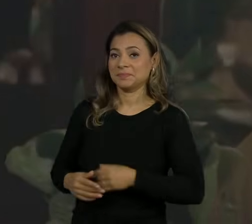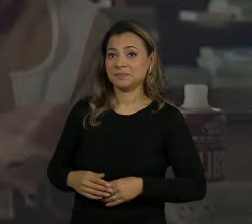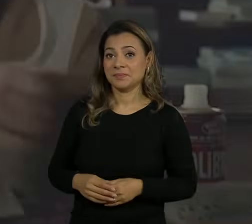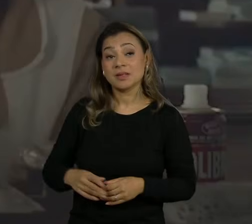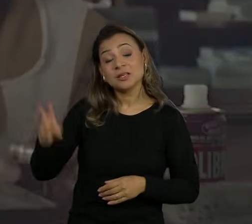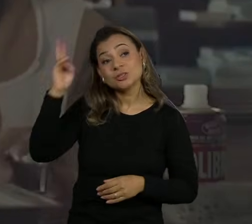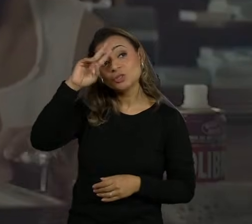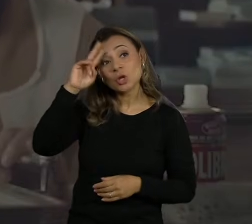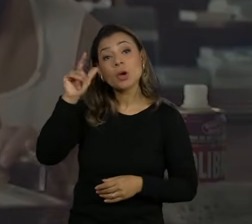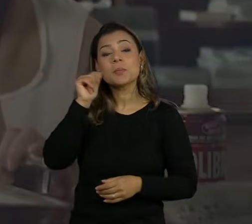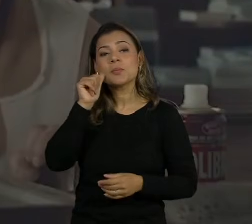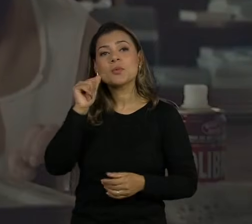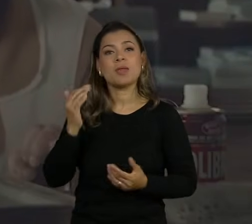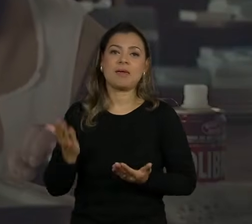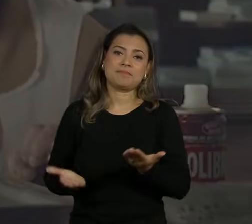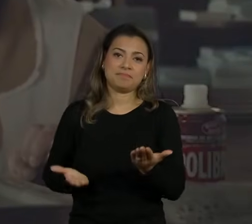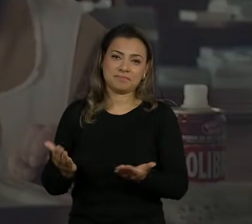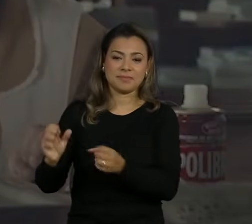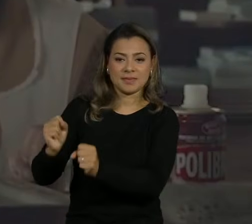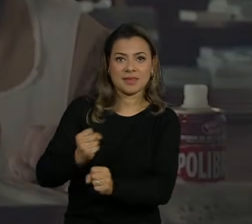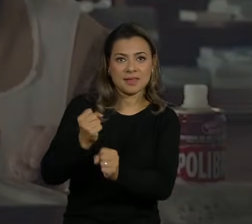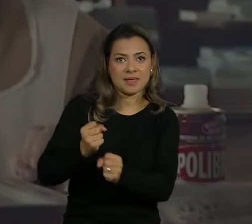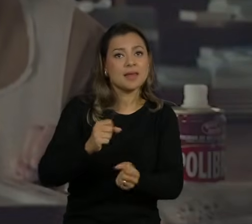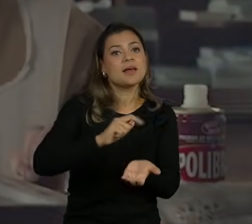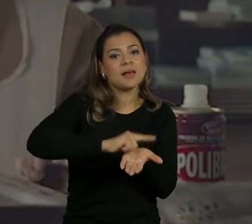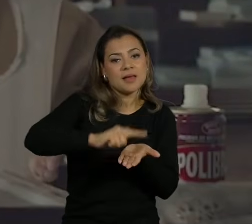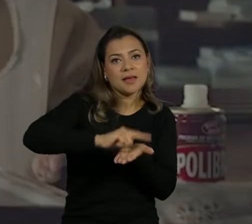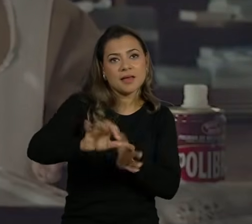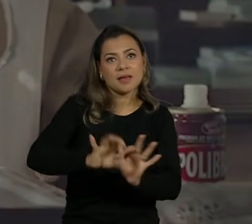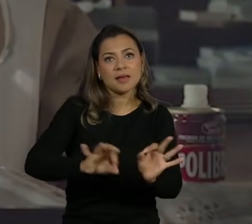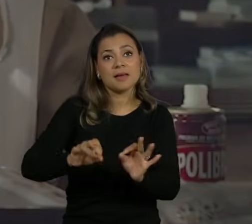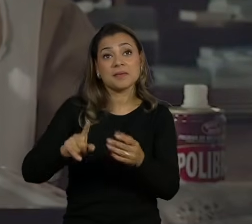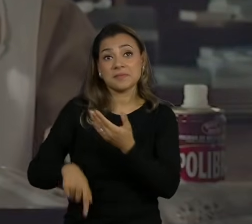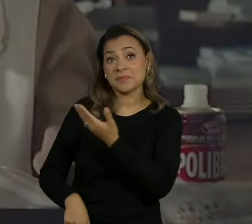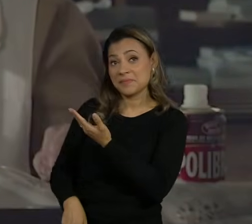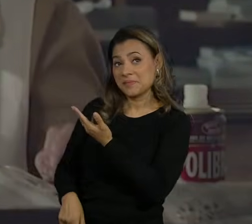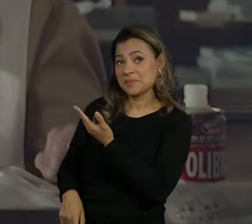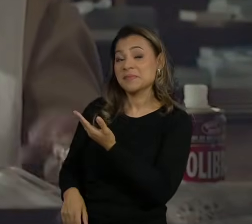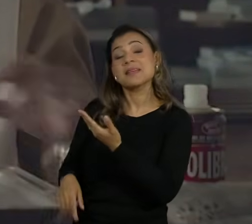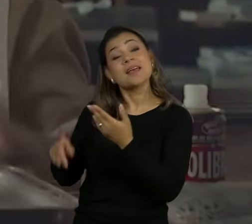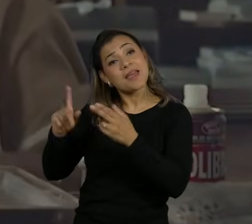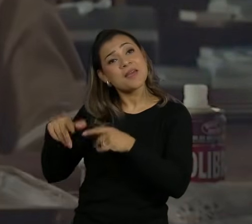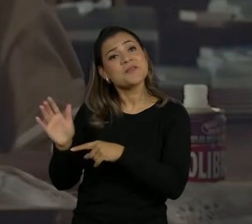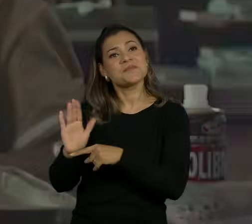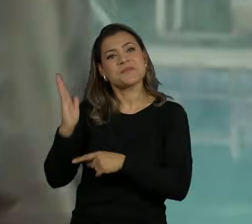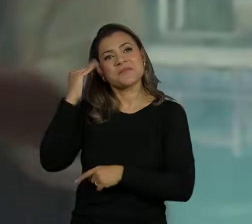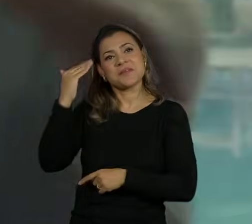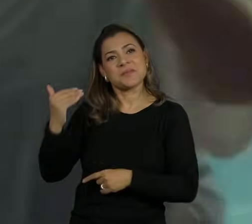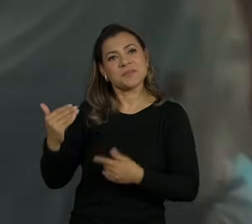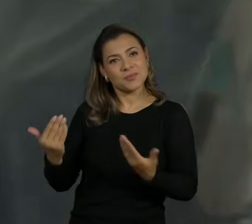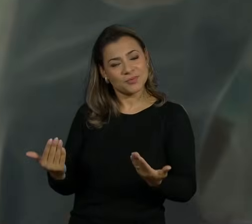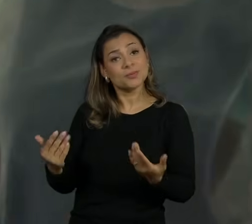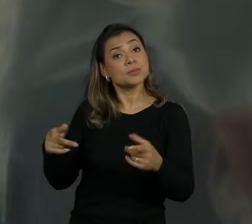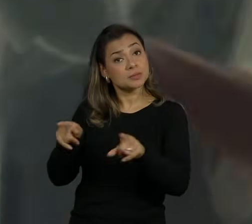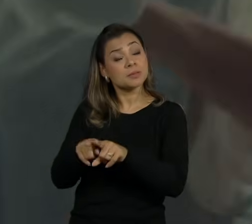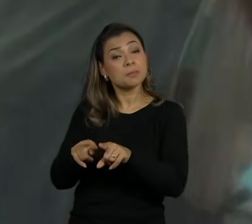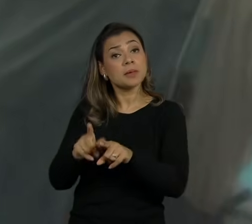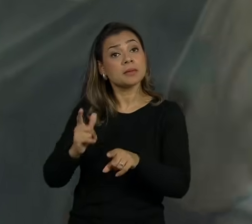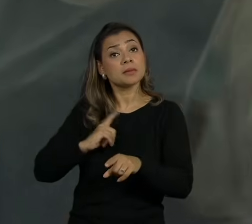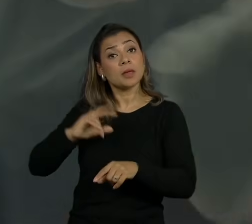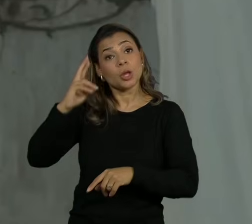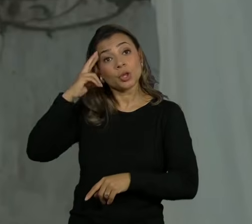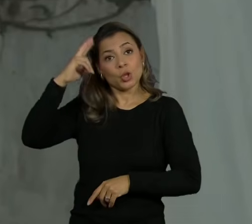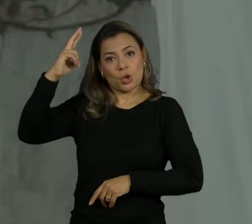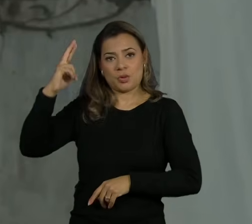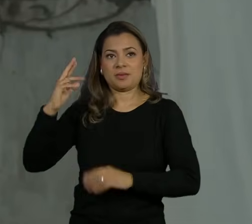história de uma empregada doméstica, né? Que quem faz é a Regina Casé. E aí a dona da casa